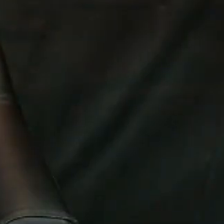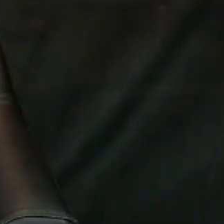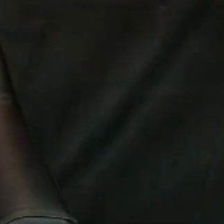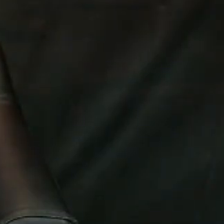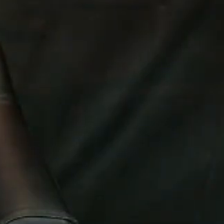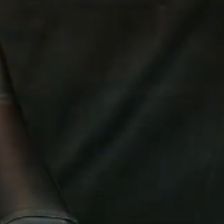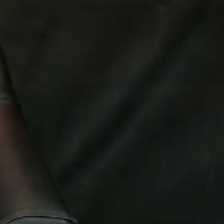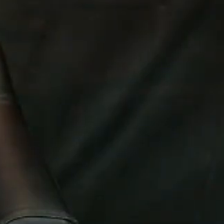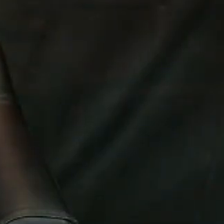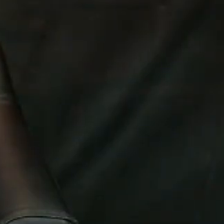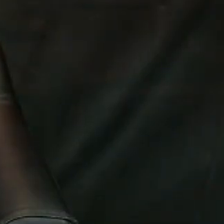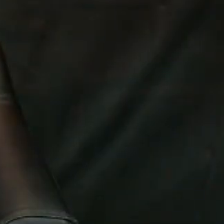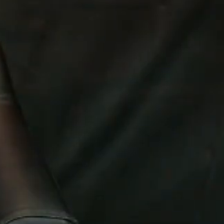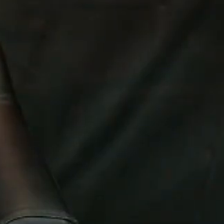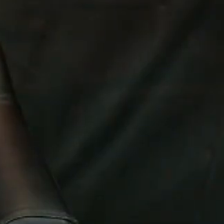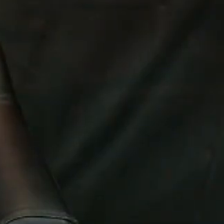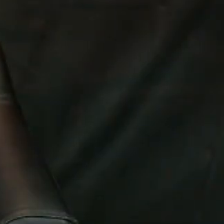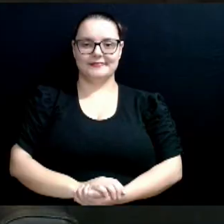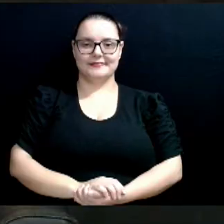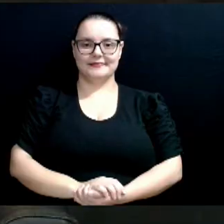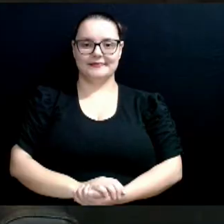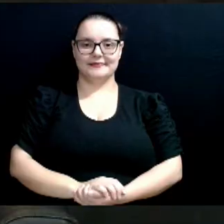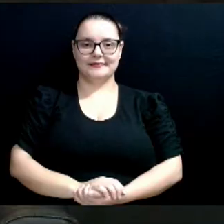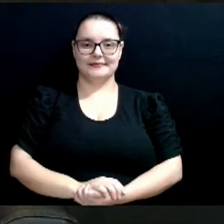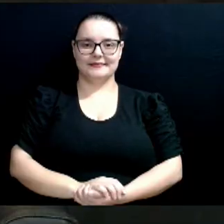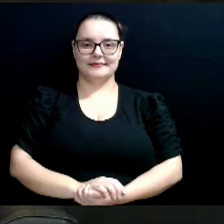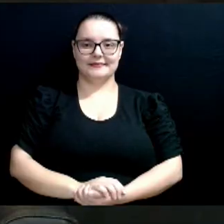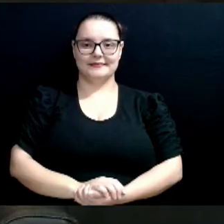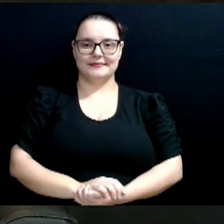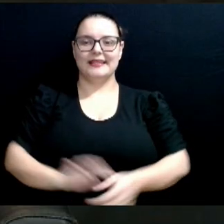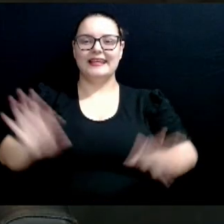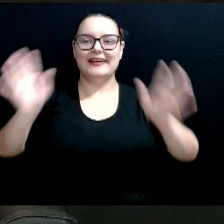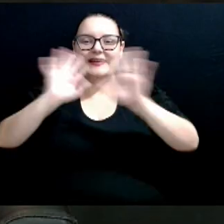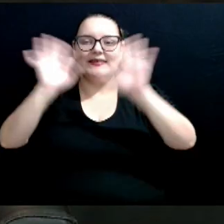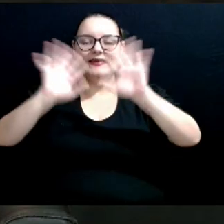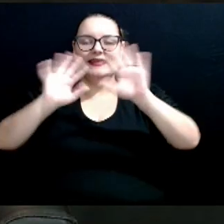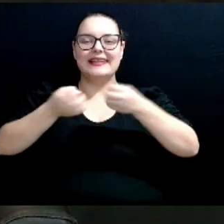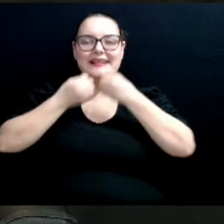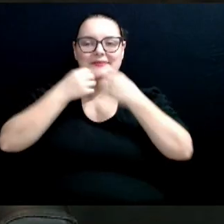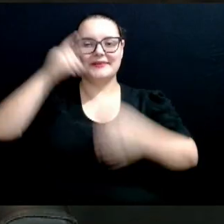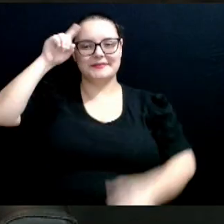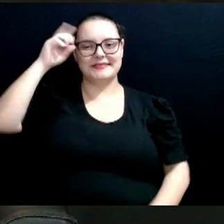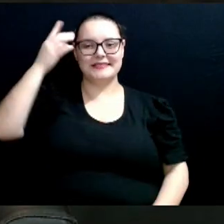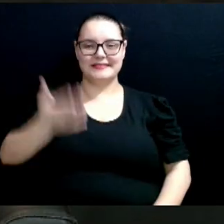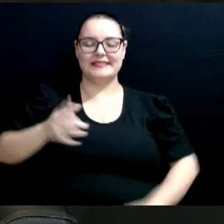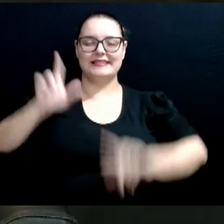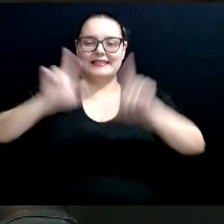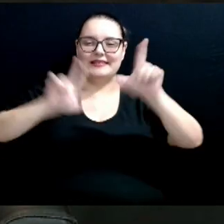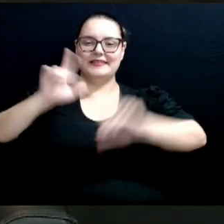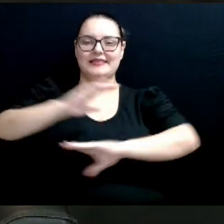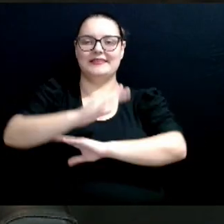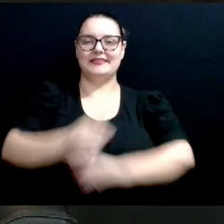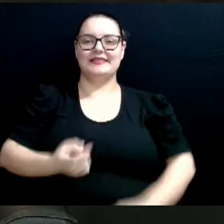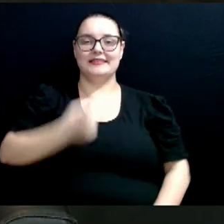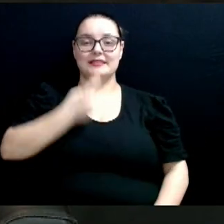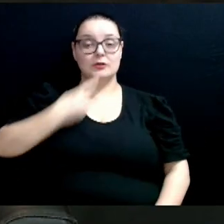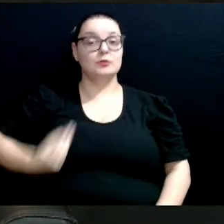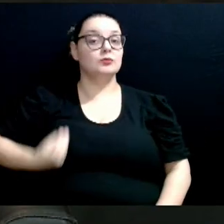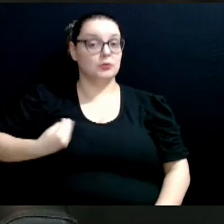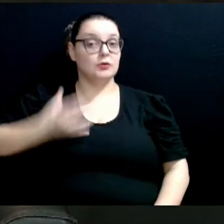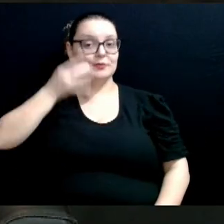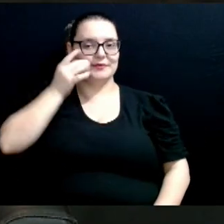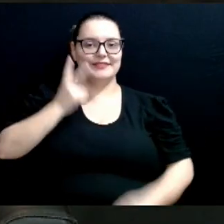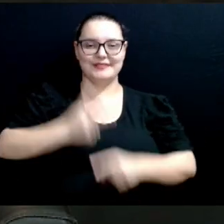Olá, muito bom dia para você. Seja bem-vindo. TV Câmara Campinas, começando ao vivo mais uma edição do nosso Estúdio